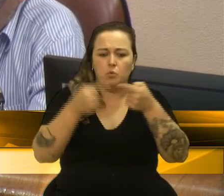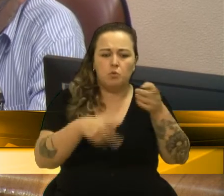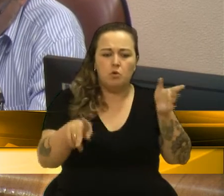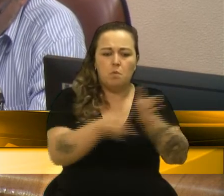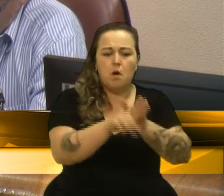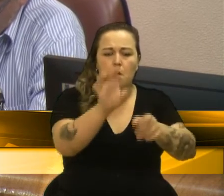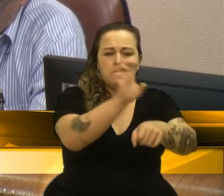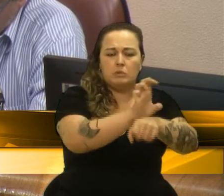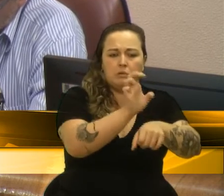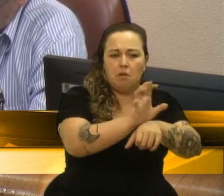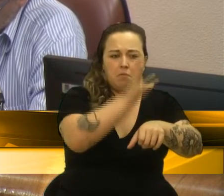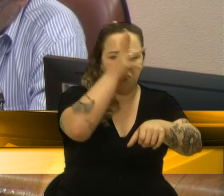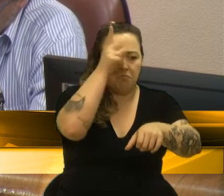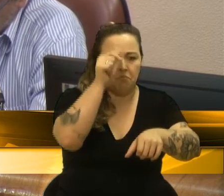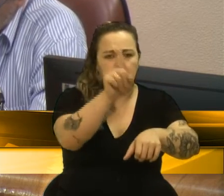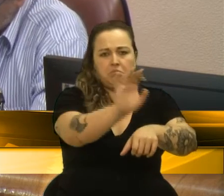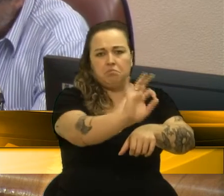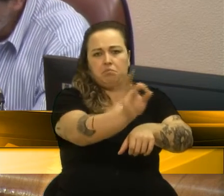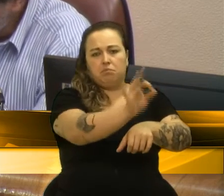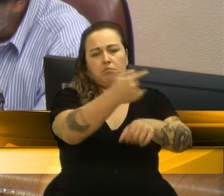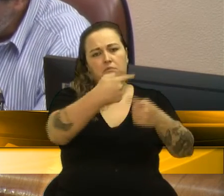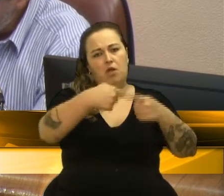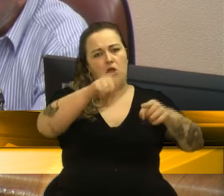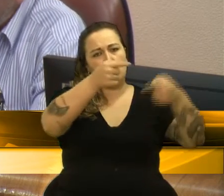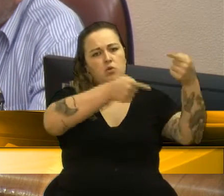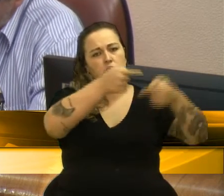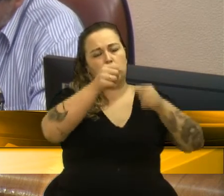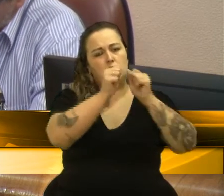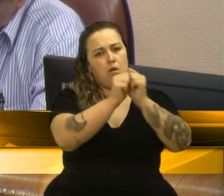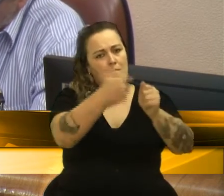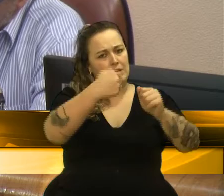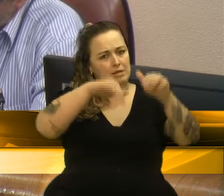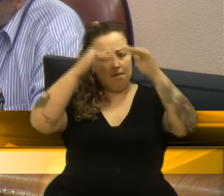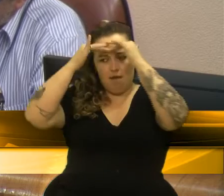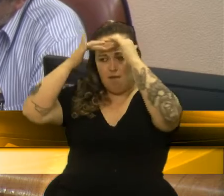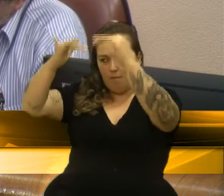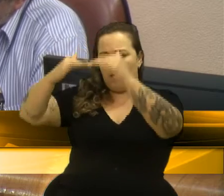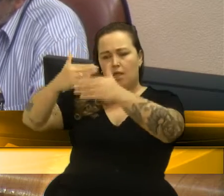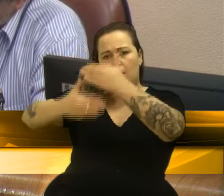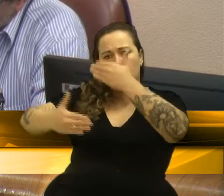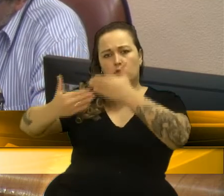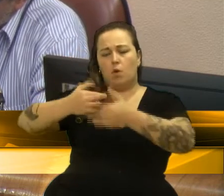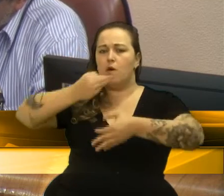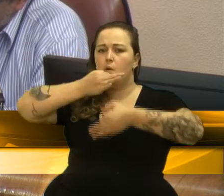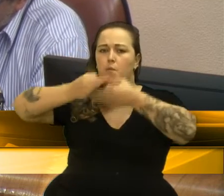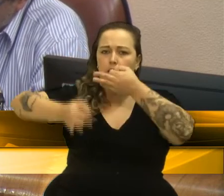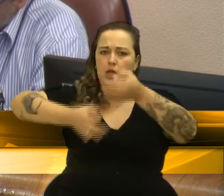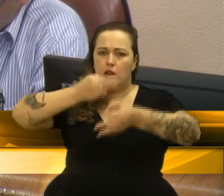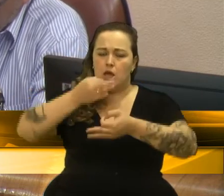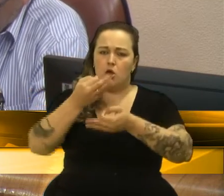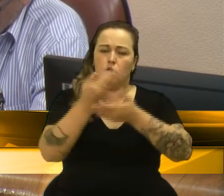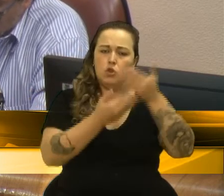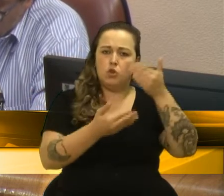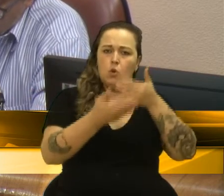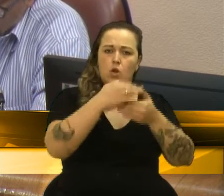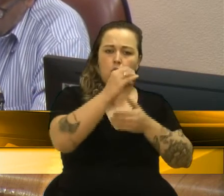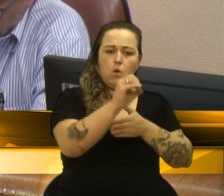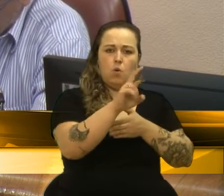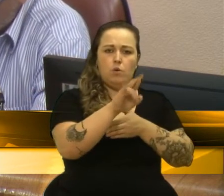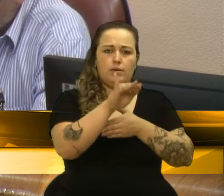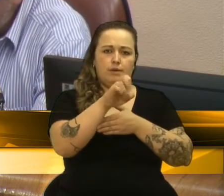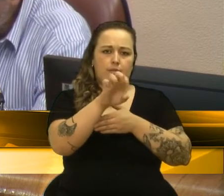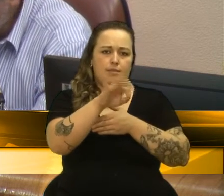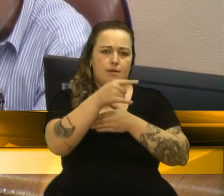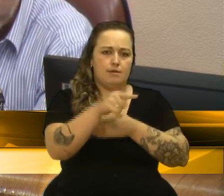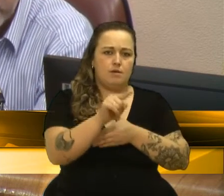na garantia que sejam respeitadas as identidades de gênero e as orientações sexuais divergentes da norma